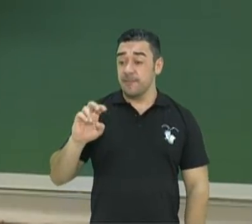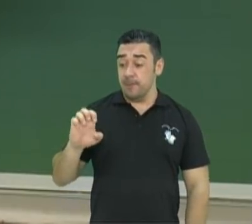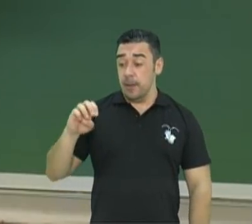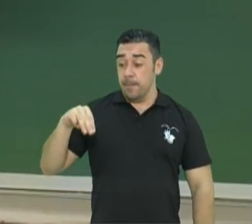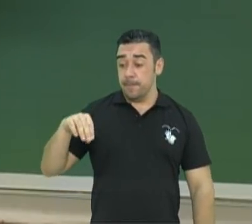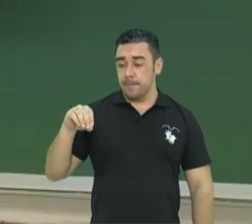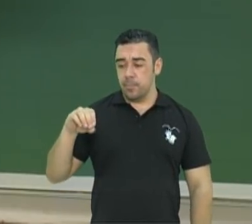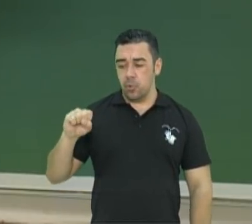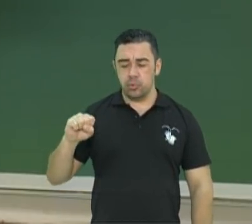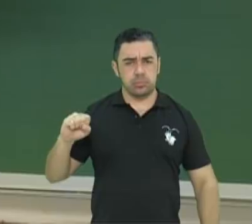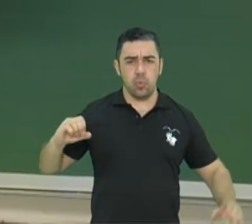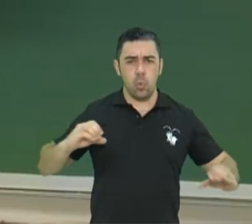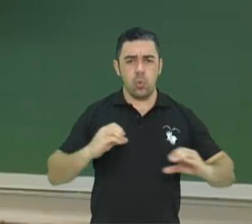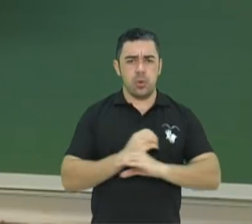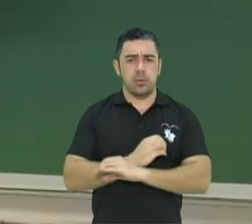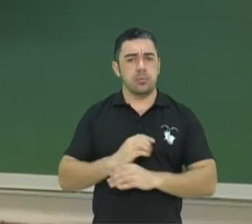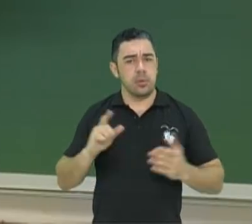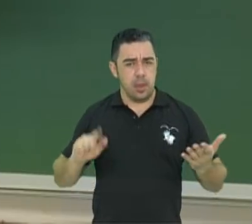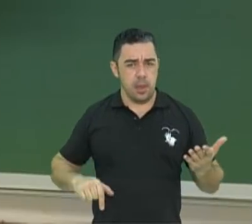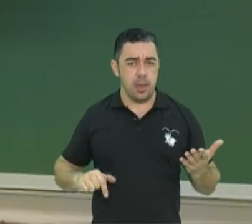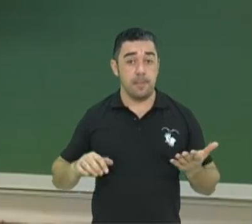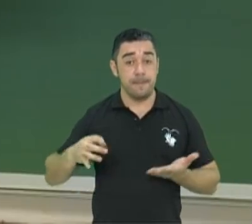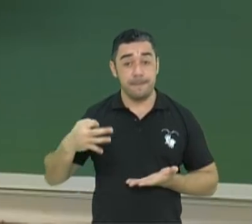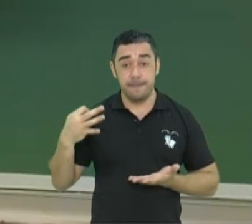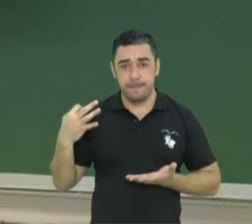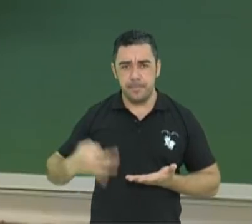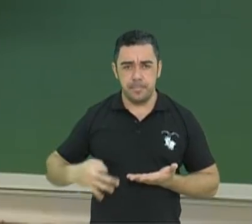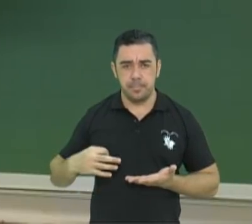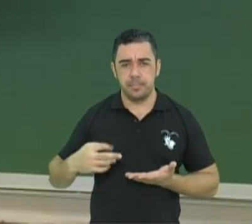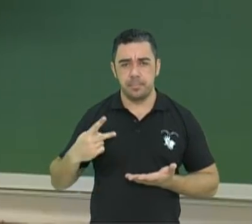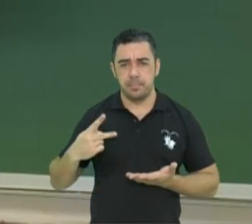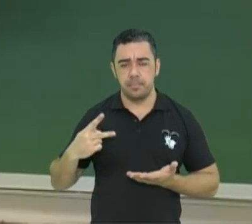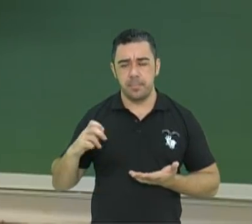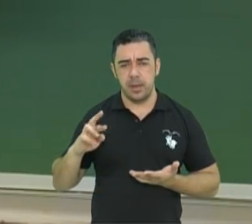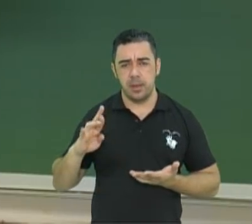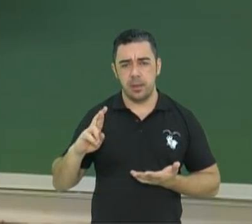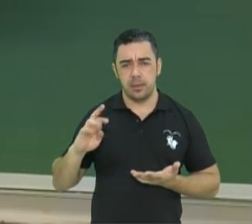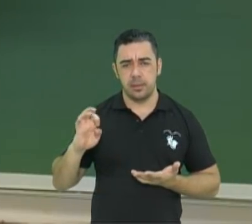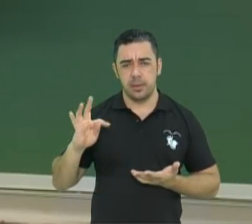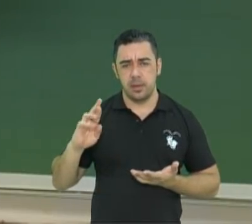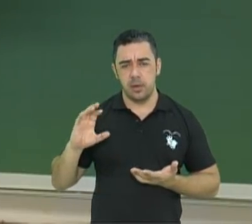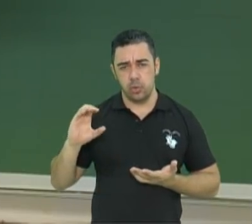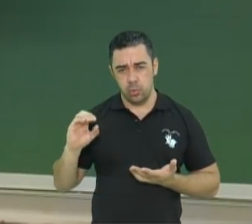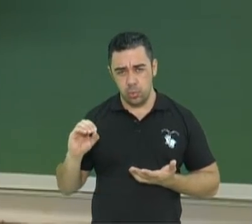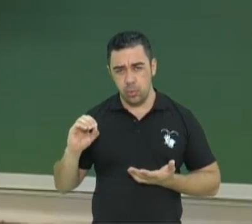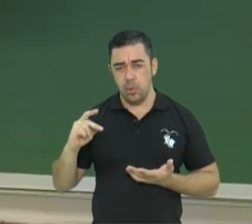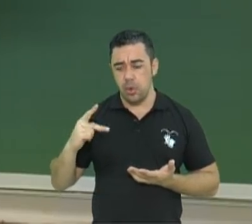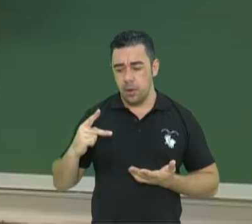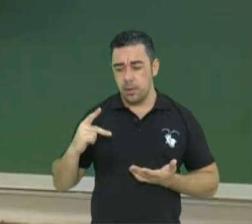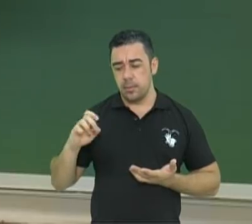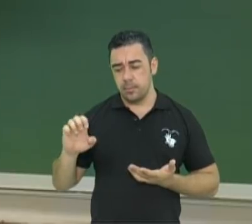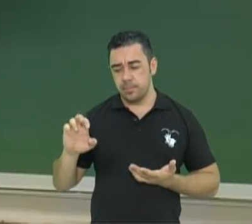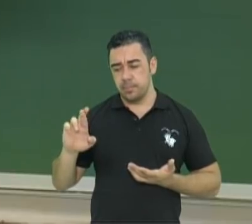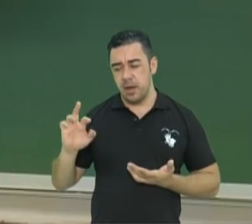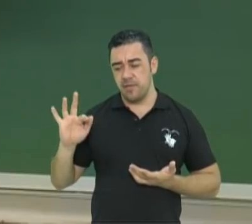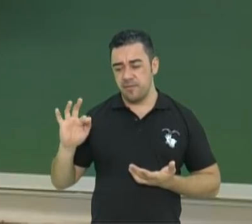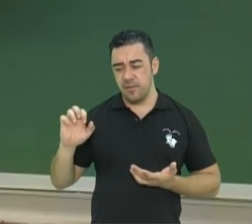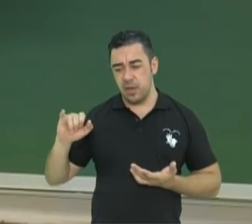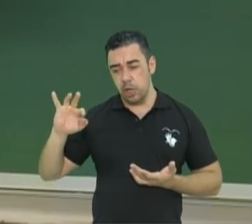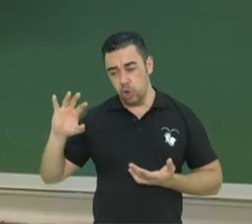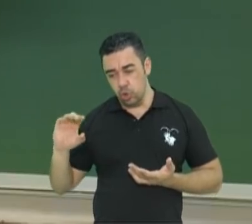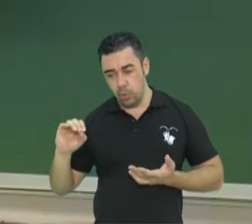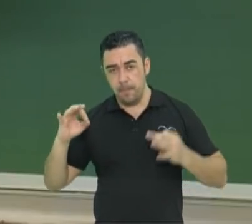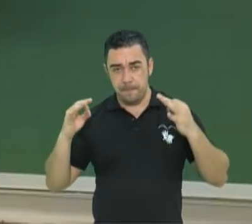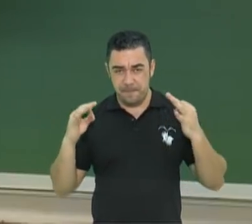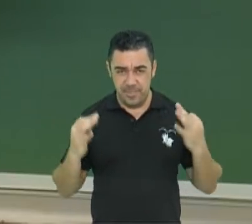está concluída, nós temos qual o pretérito? Pretérito perfeito ou pretérito imperfeito? Pretérito perfeito,